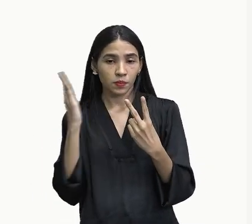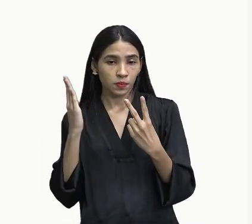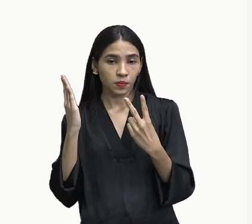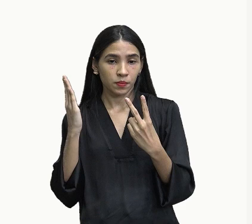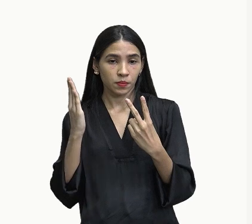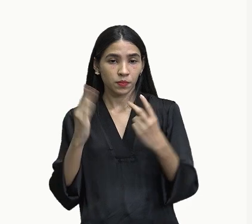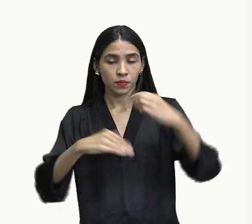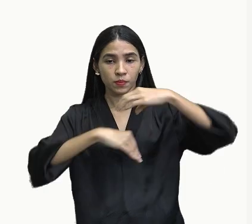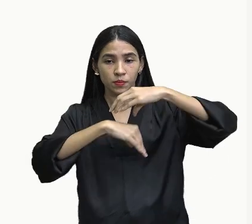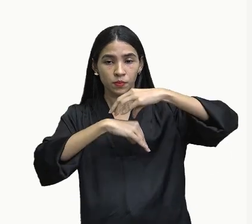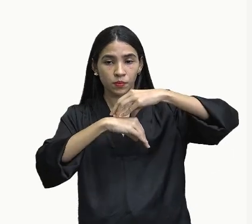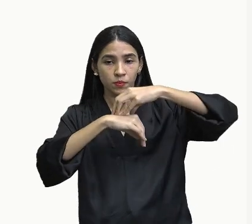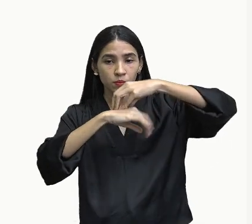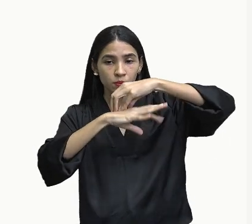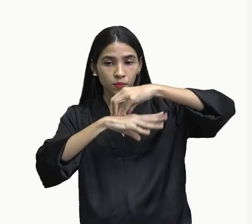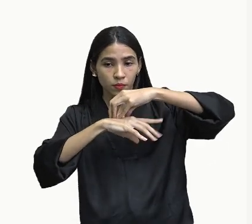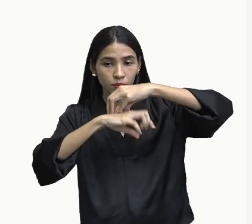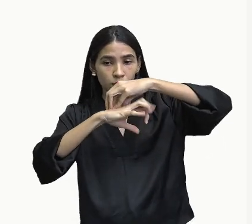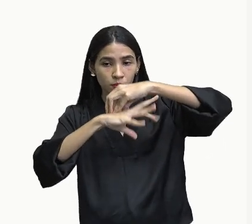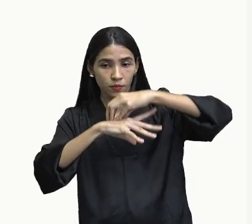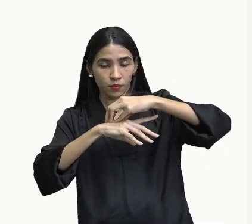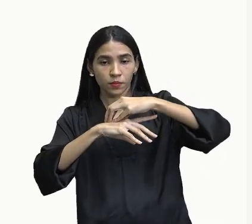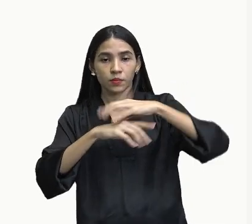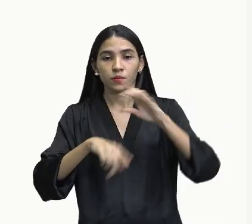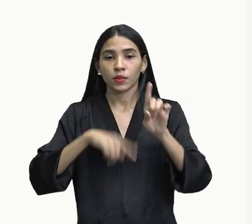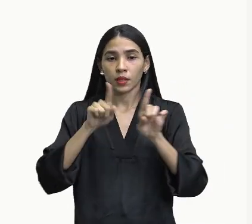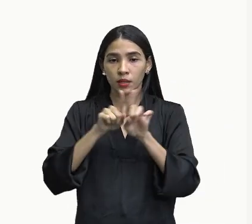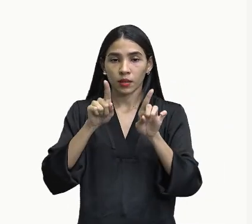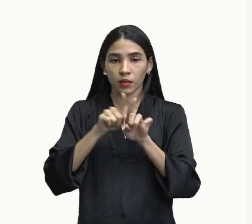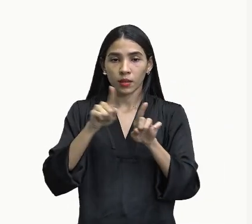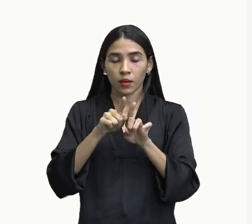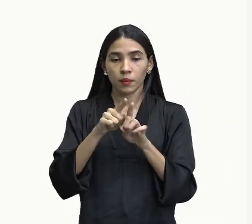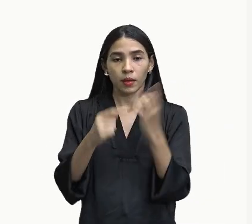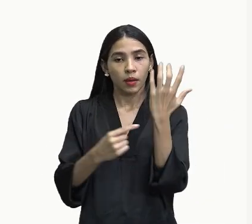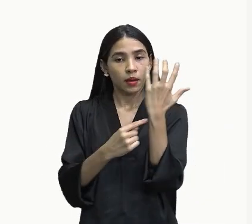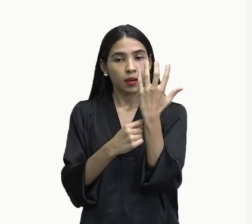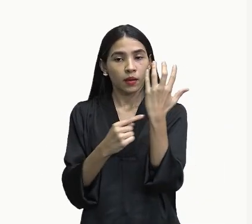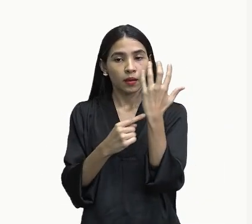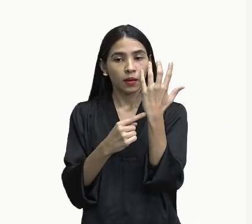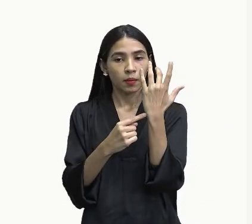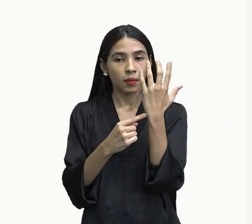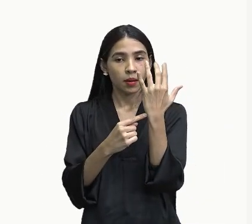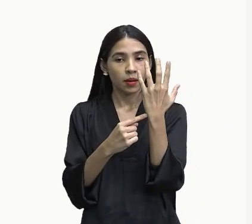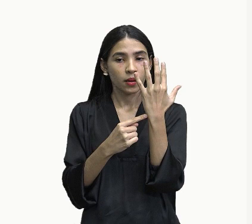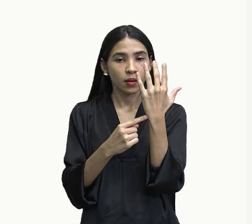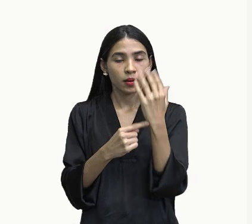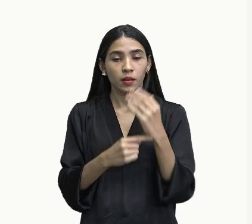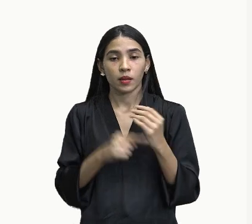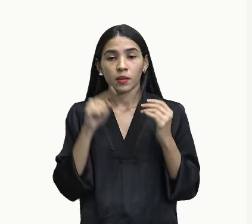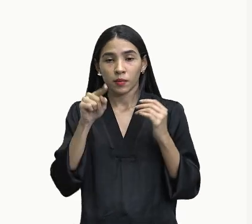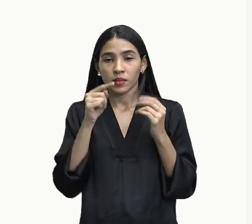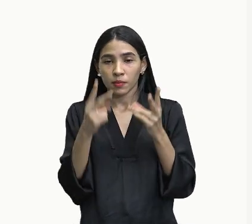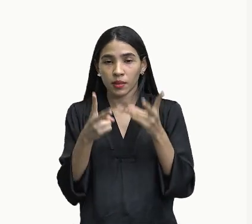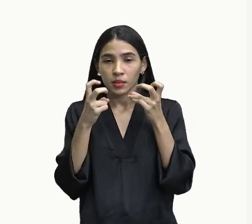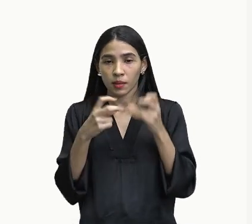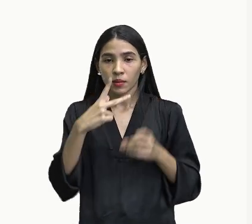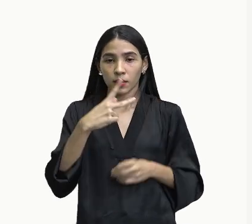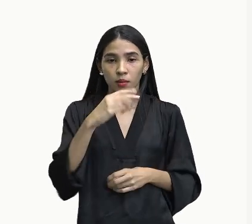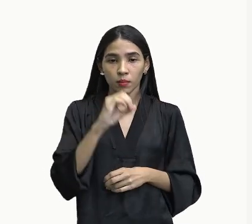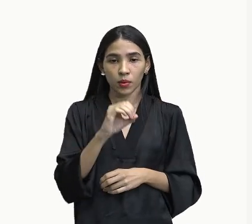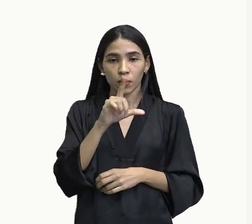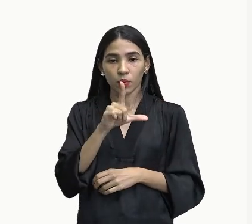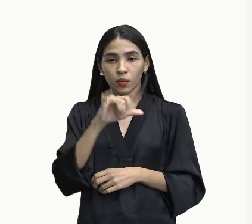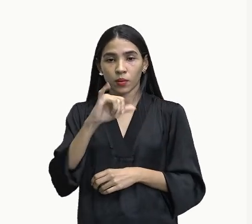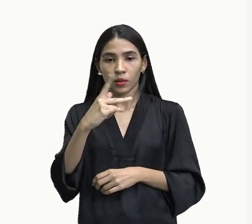representados, o pólipo e a medusa. Observem que a locomoção do pólipo, vocês vão fazer a leitura